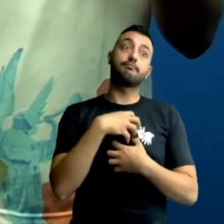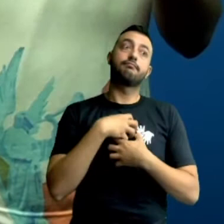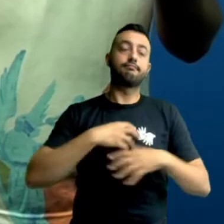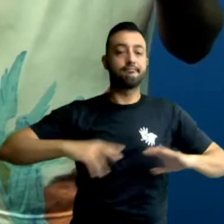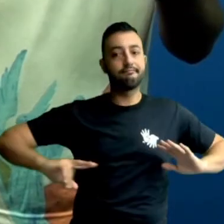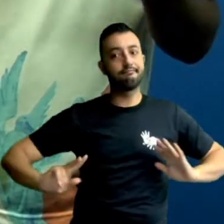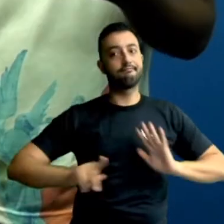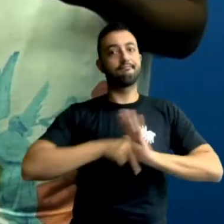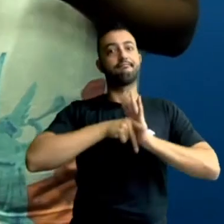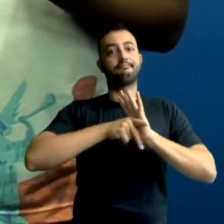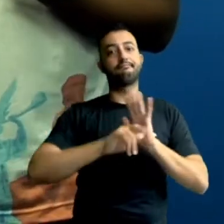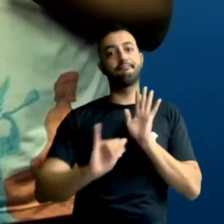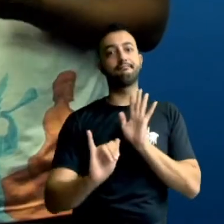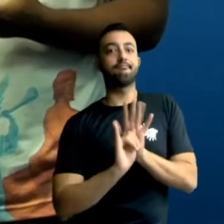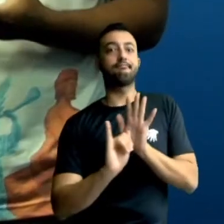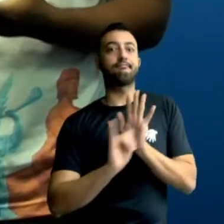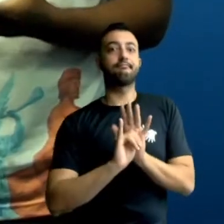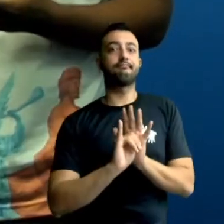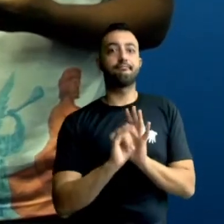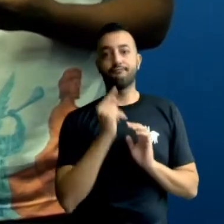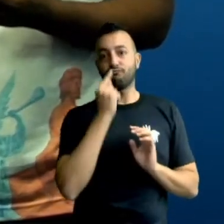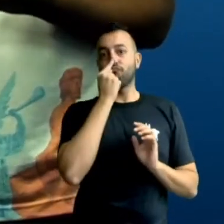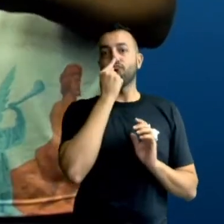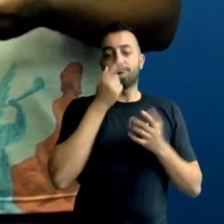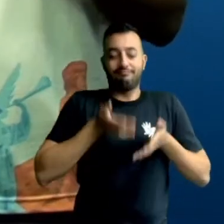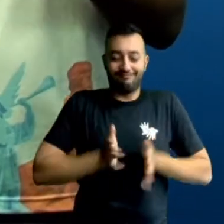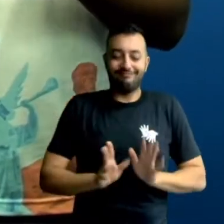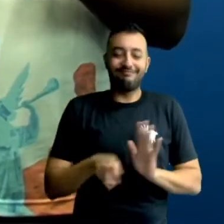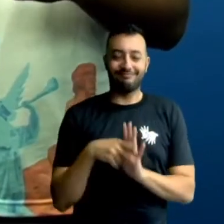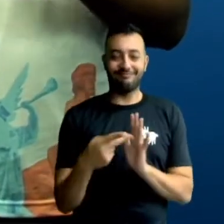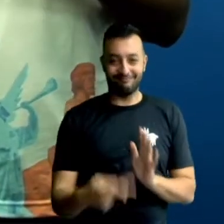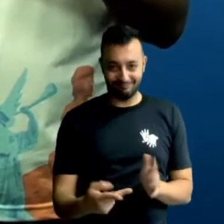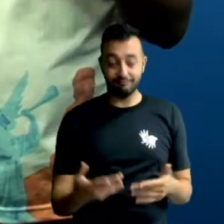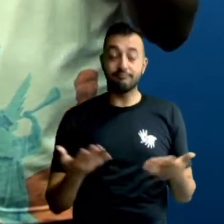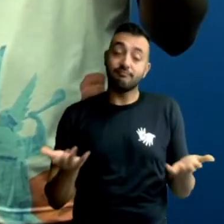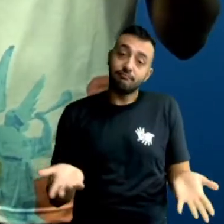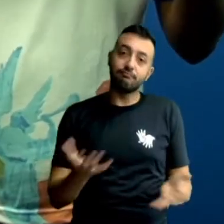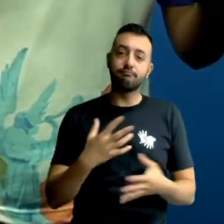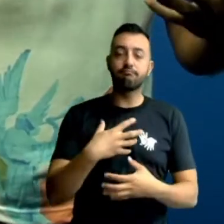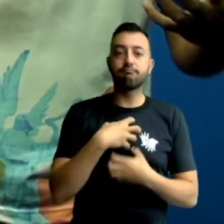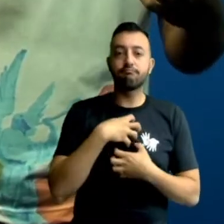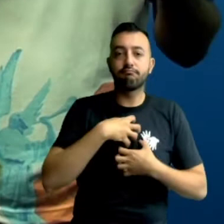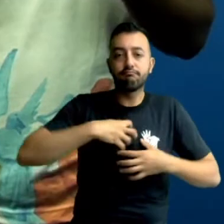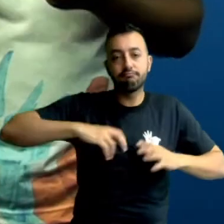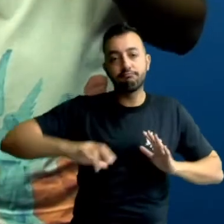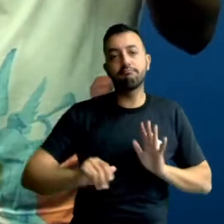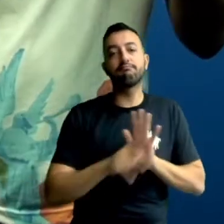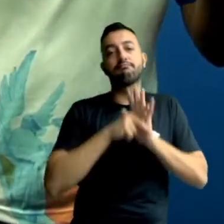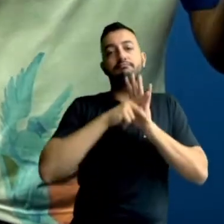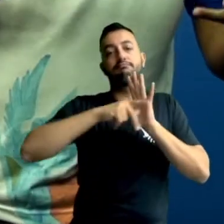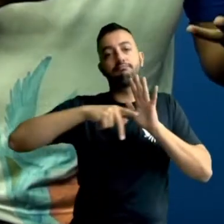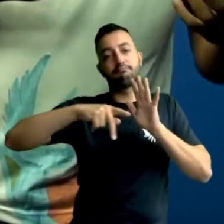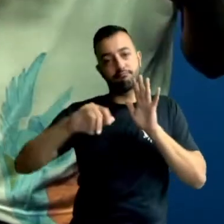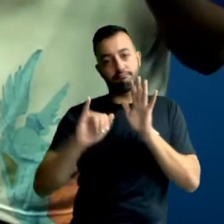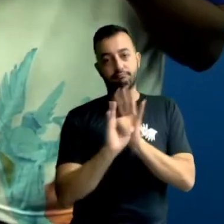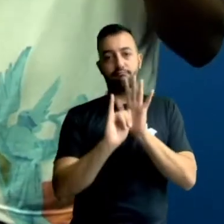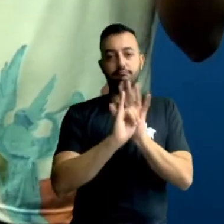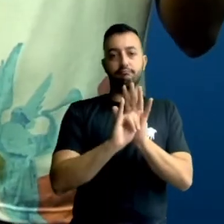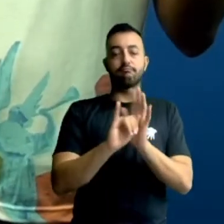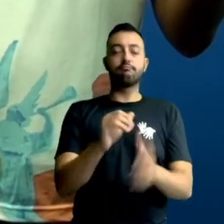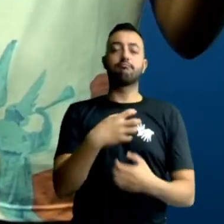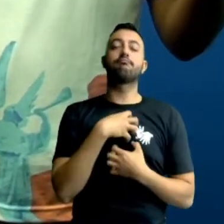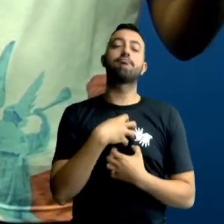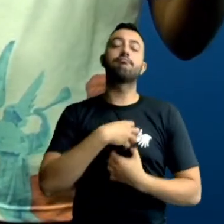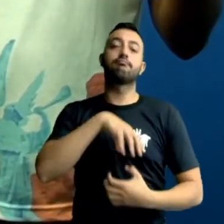de pertencimento ao local em que nós nascemos, tá bem? Sendo que esse sentimento de pertencimento, esse sentimento de amor, ele tem que